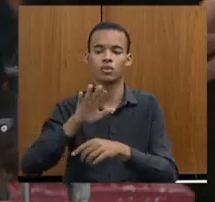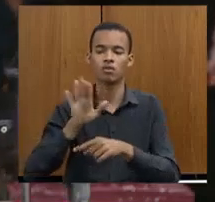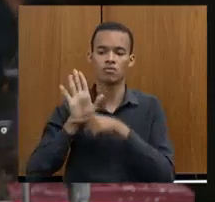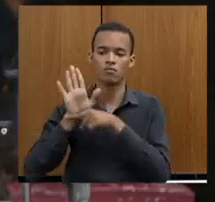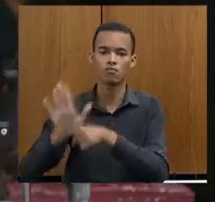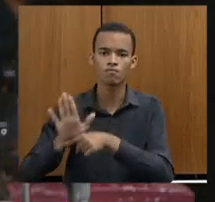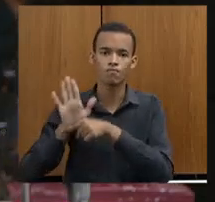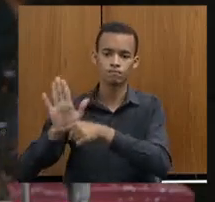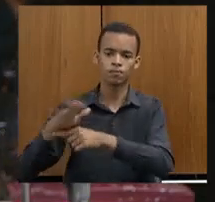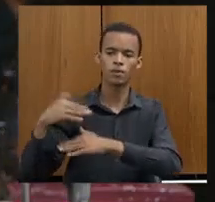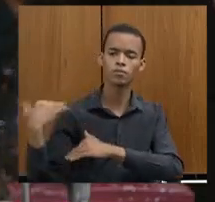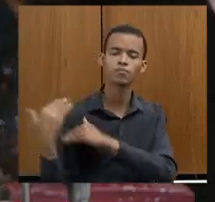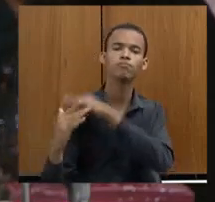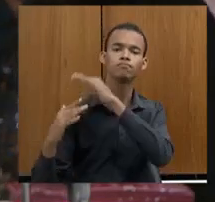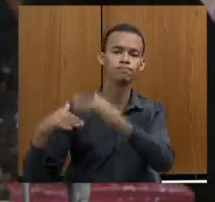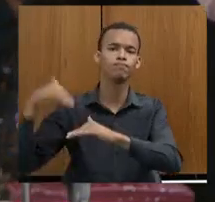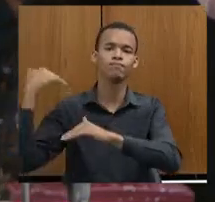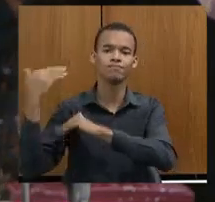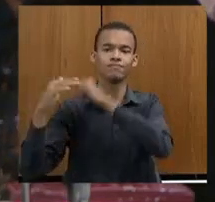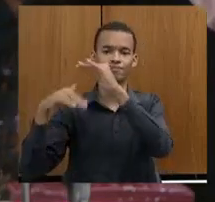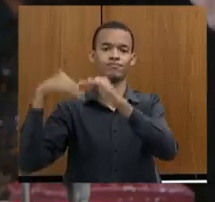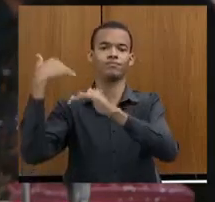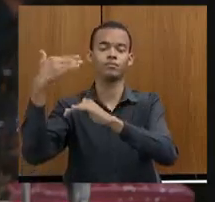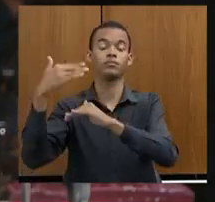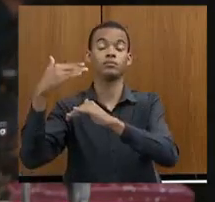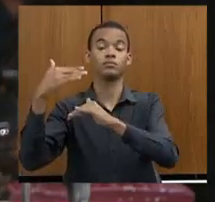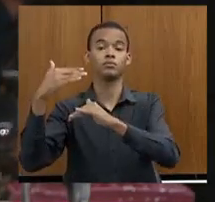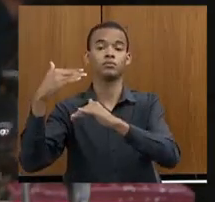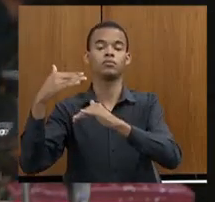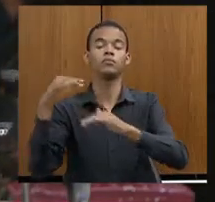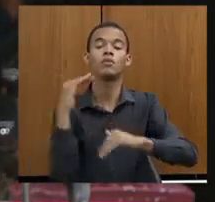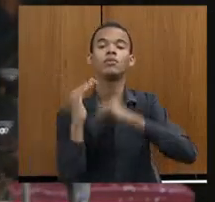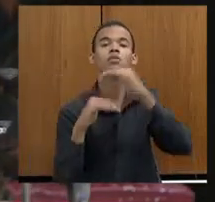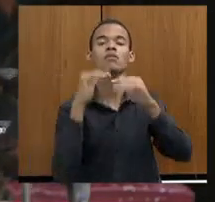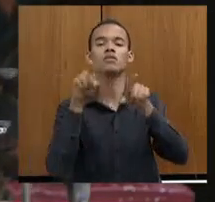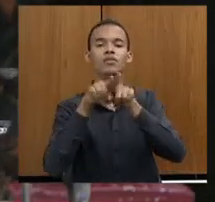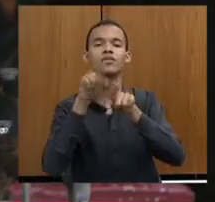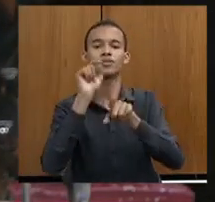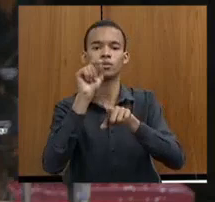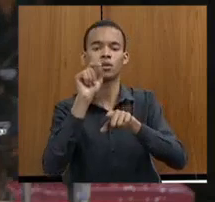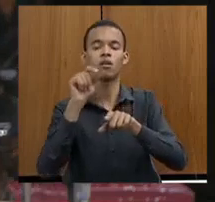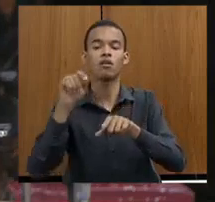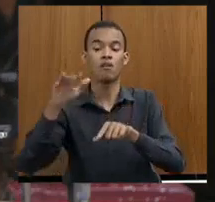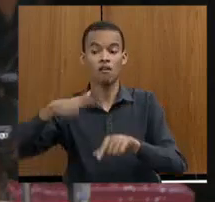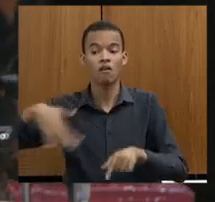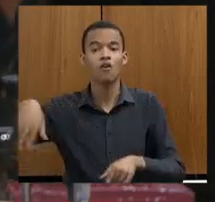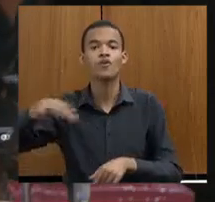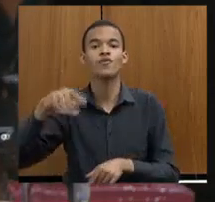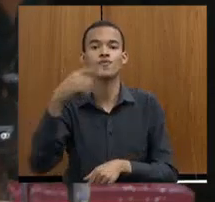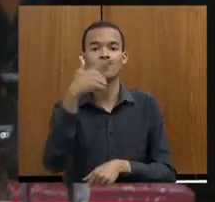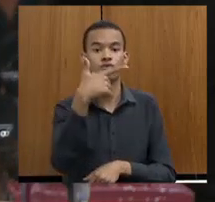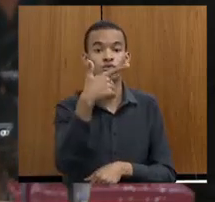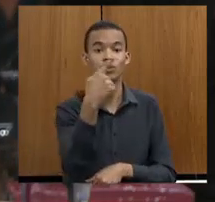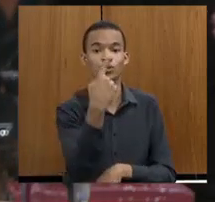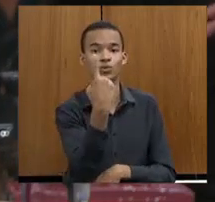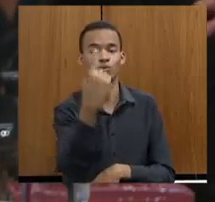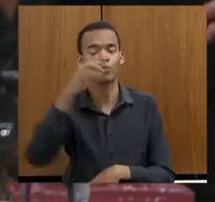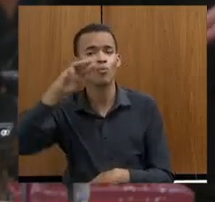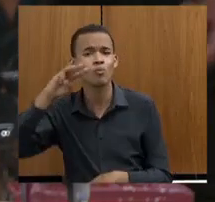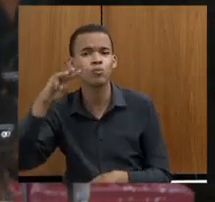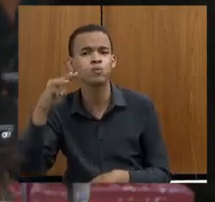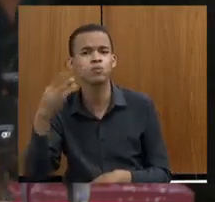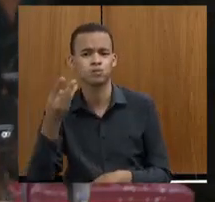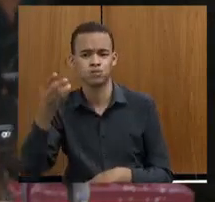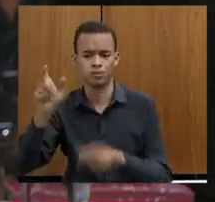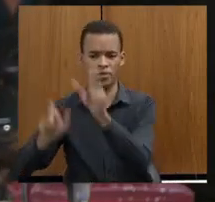e avançar no respeito a cada um dos 20 milhões de mineiros e mineiras que estão no nosso